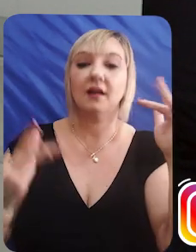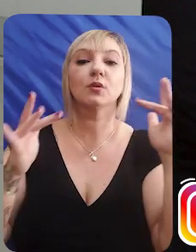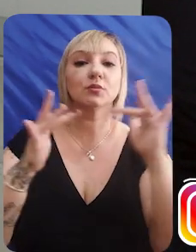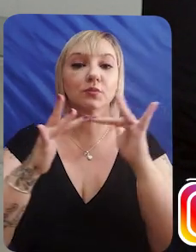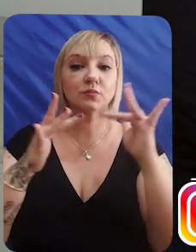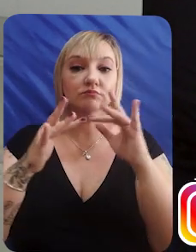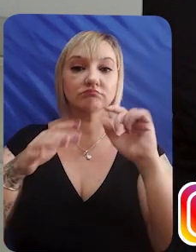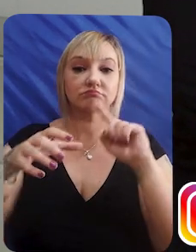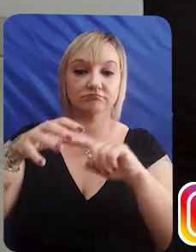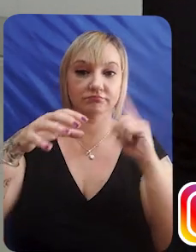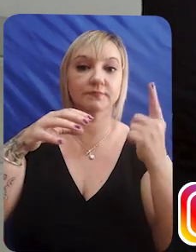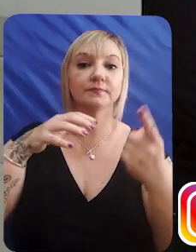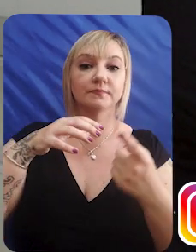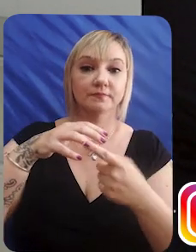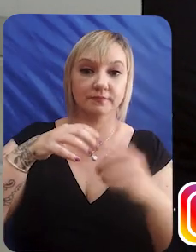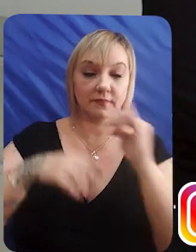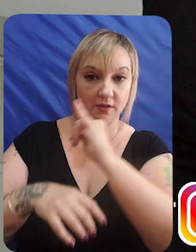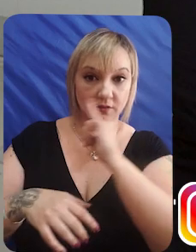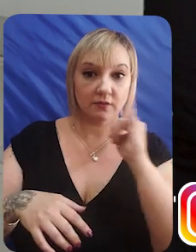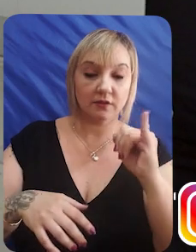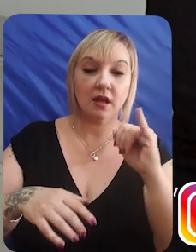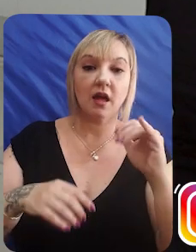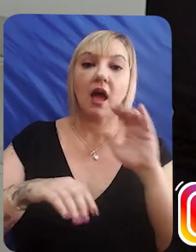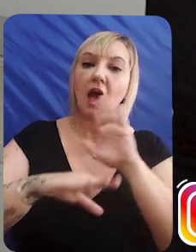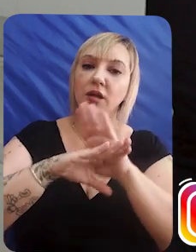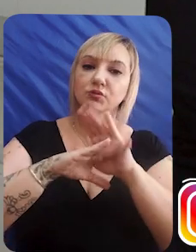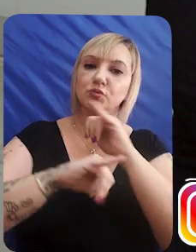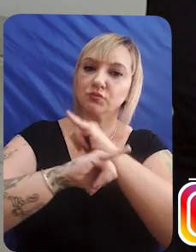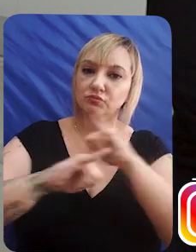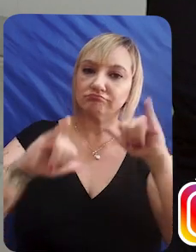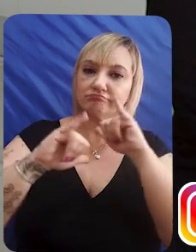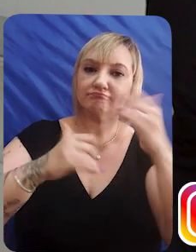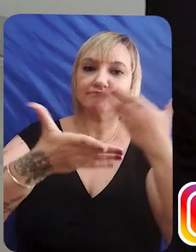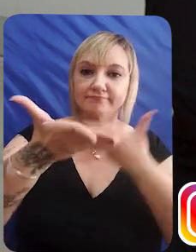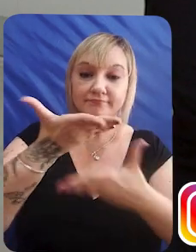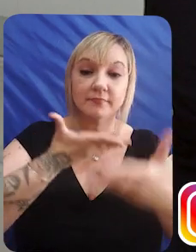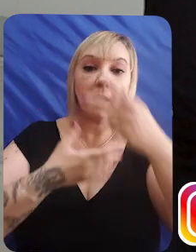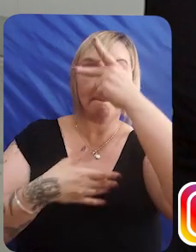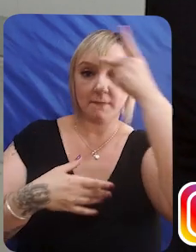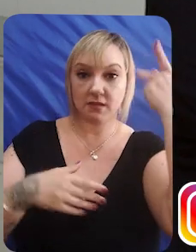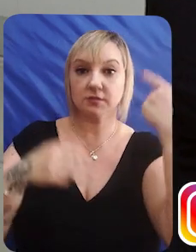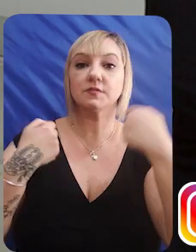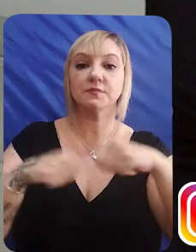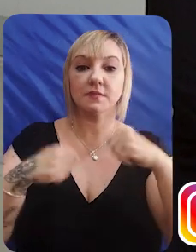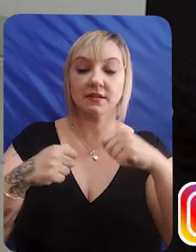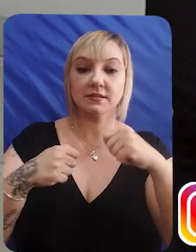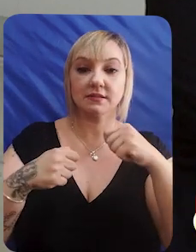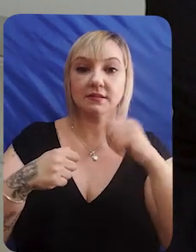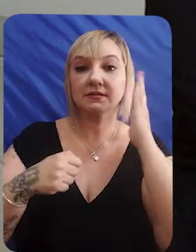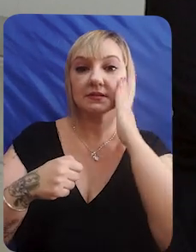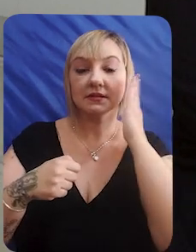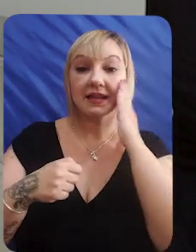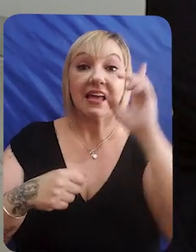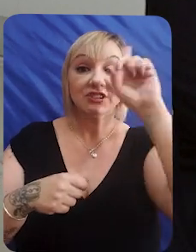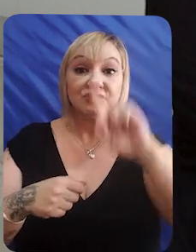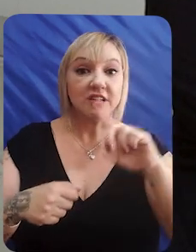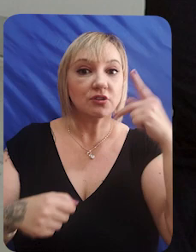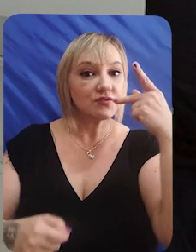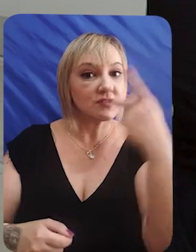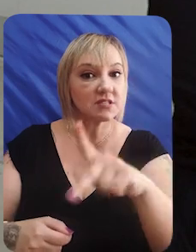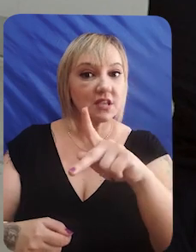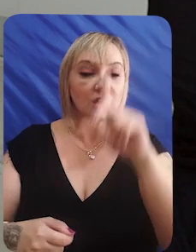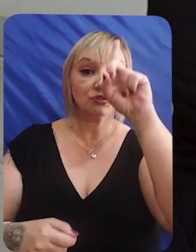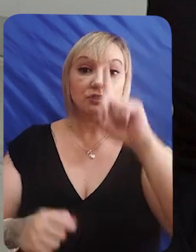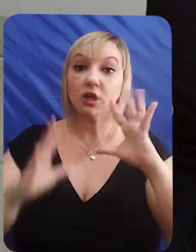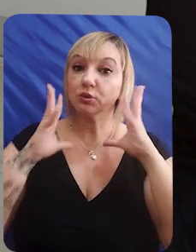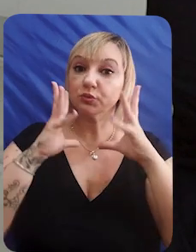do Instituto, para você ajudar a divulgar, compartilhar, que as pessoas precisam ter essa assistência. É direito seu, é